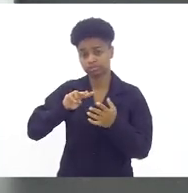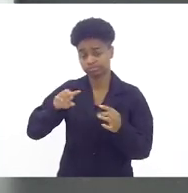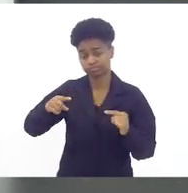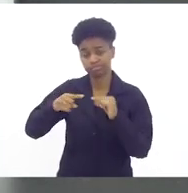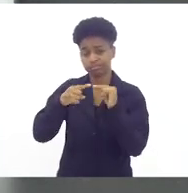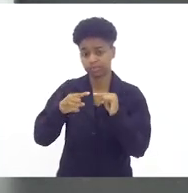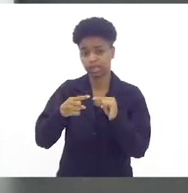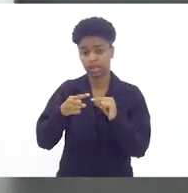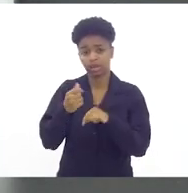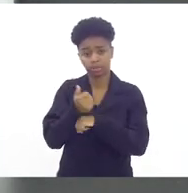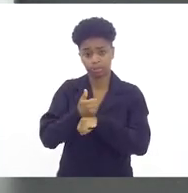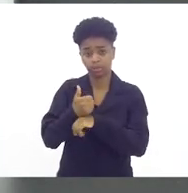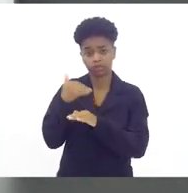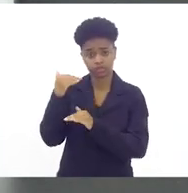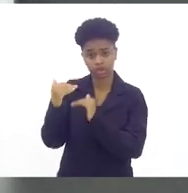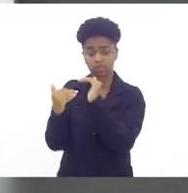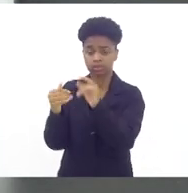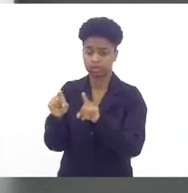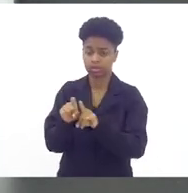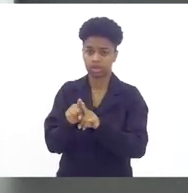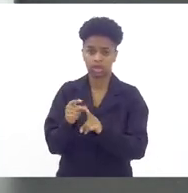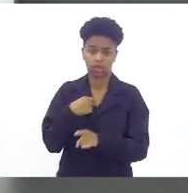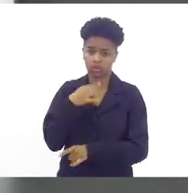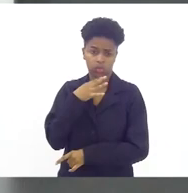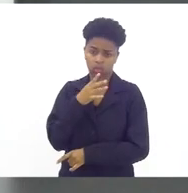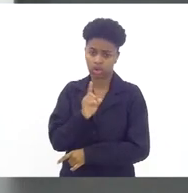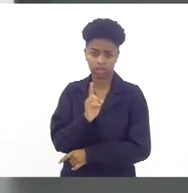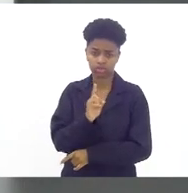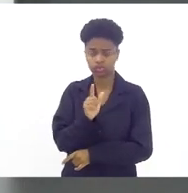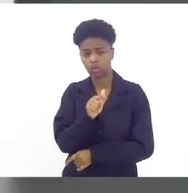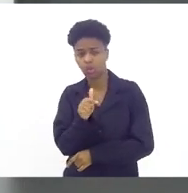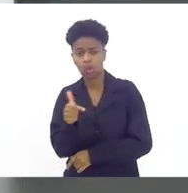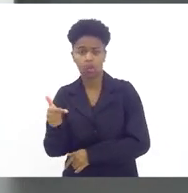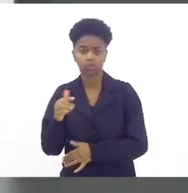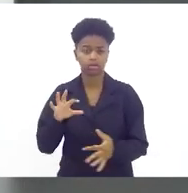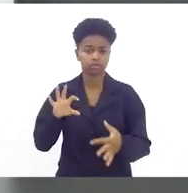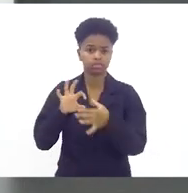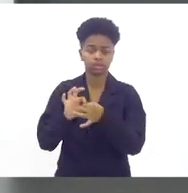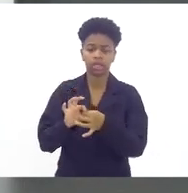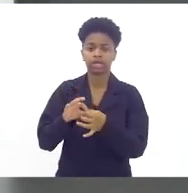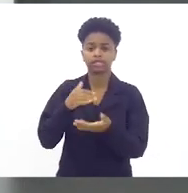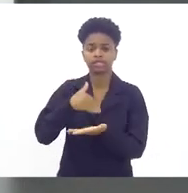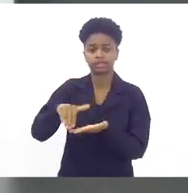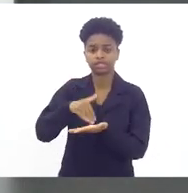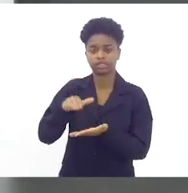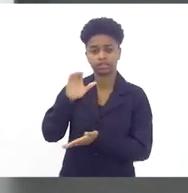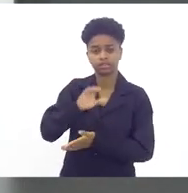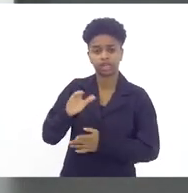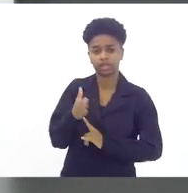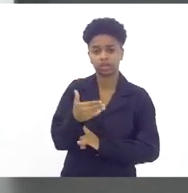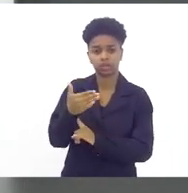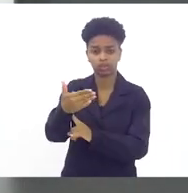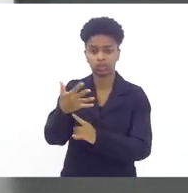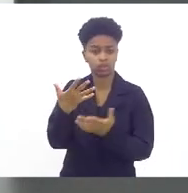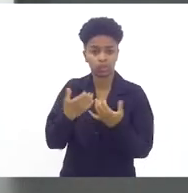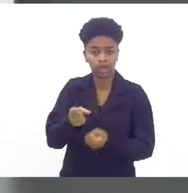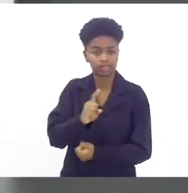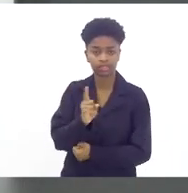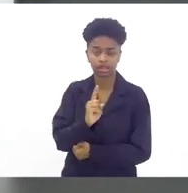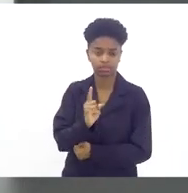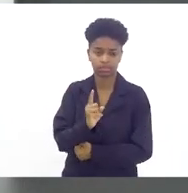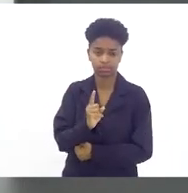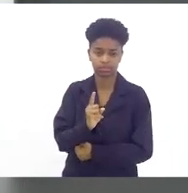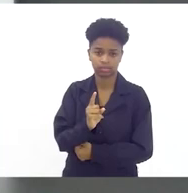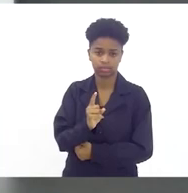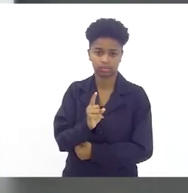eu desconheço outra vinculada da secretaria de ciência e tecnologia que não receba auxílio